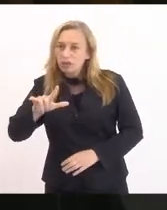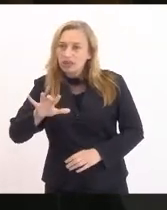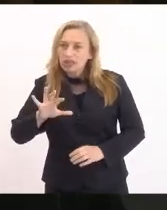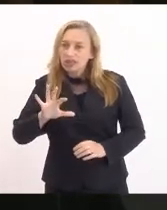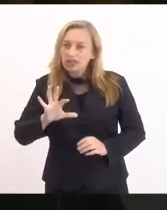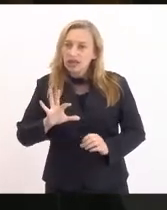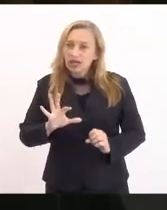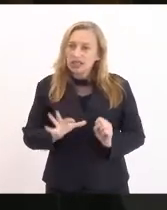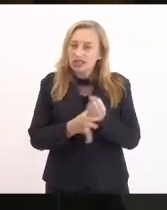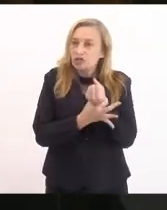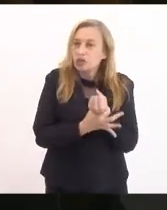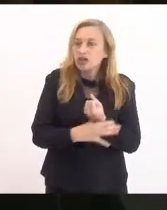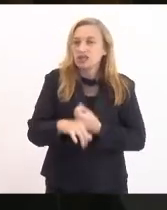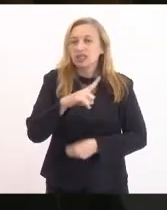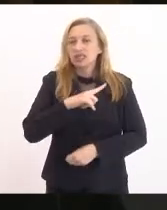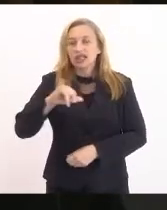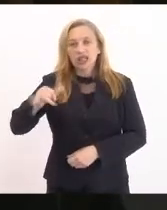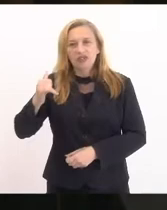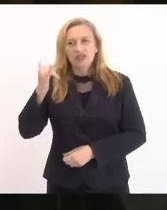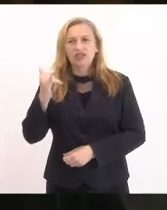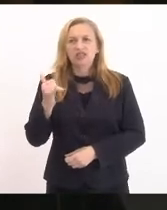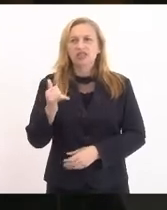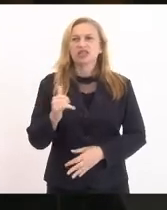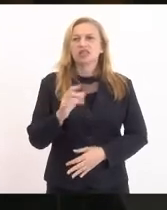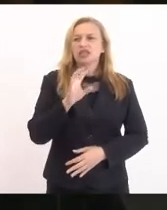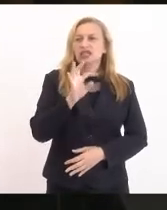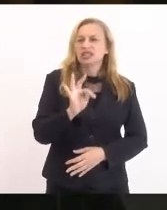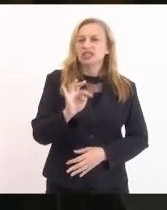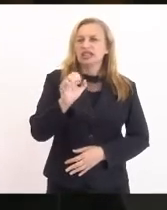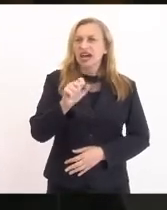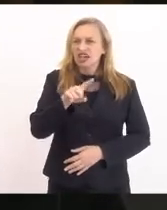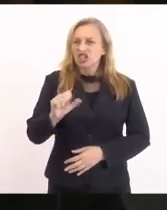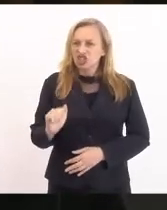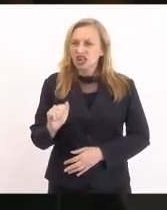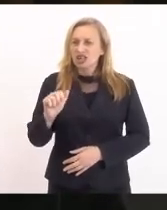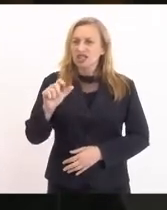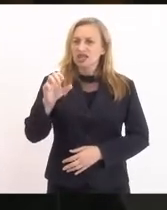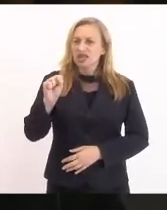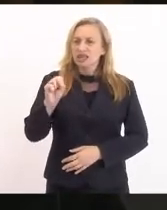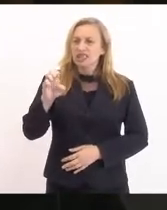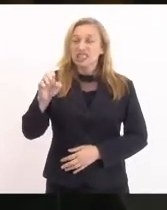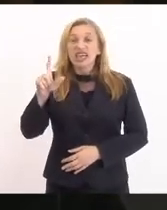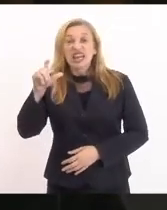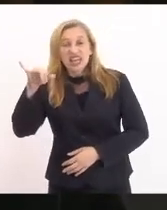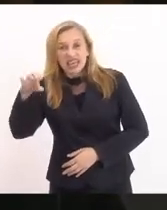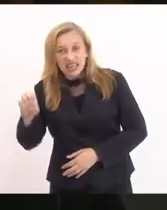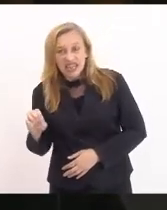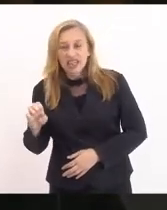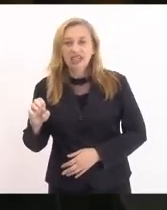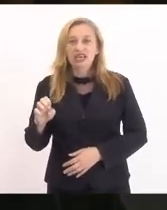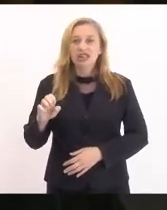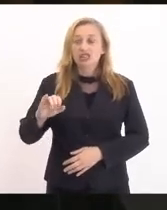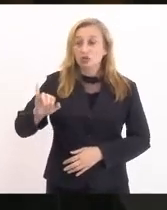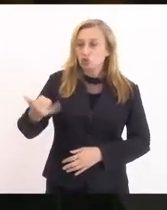inflação, está botando a taxa Selic, que são juros, no céu.